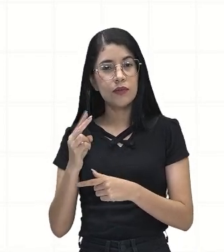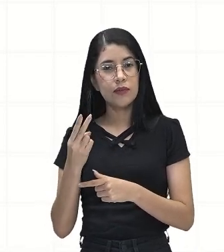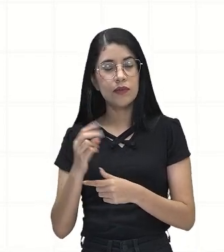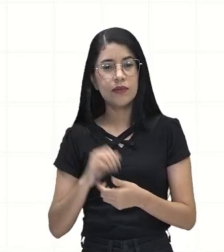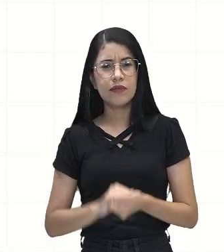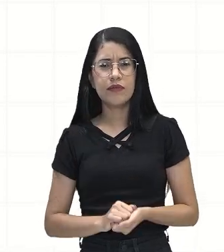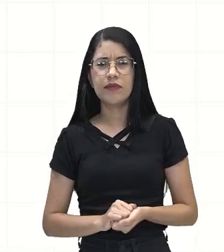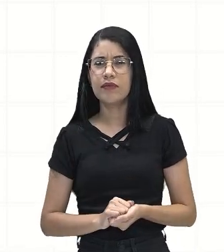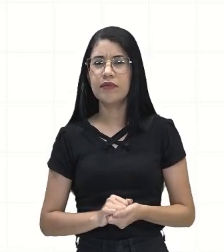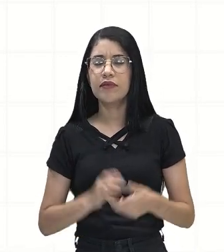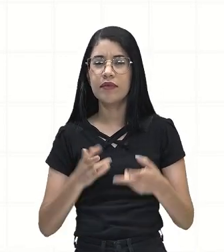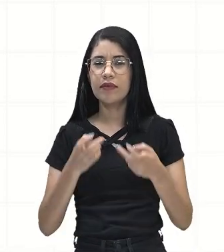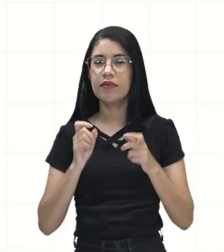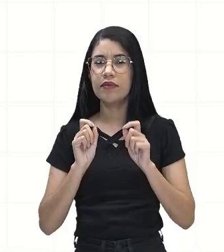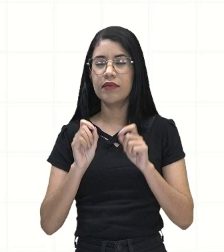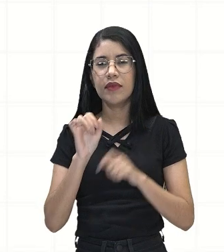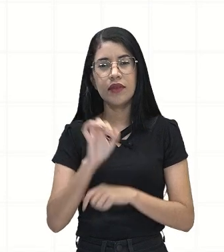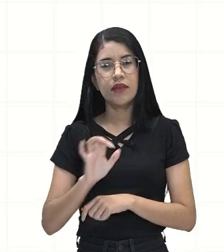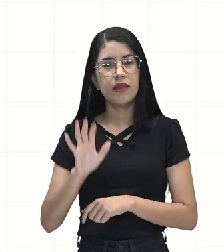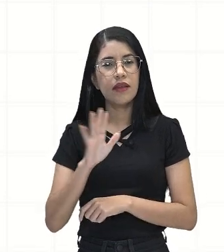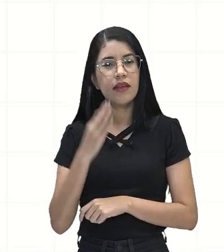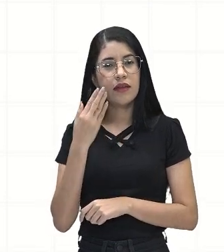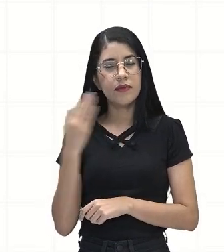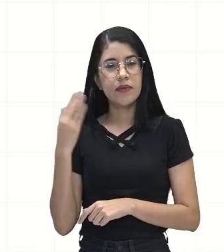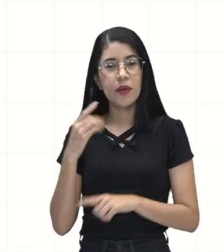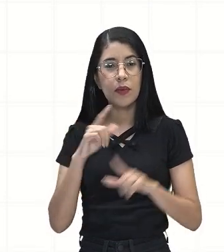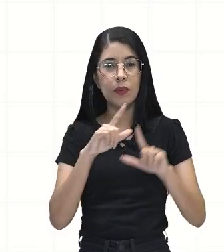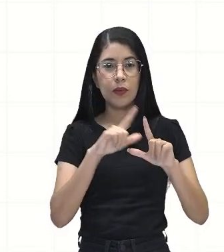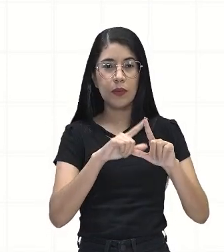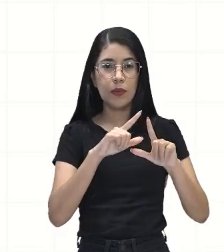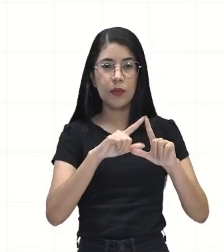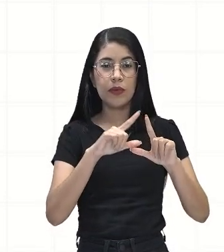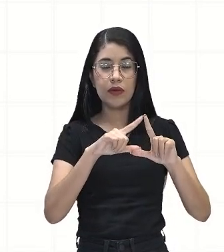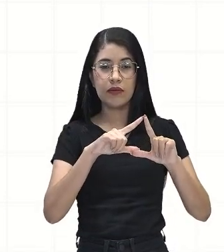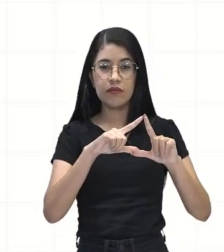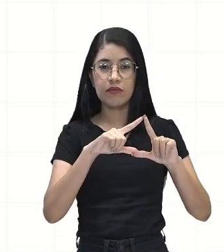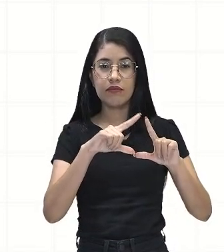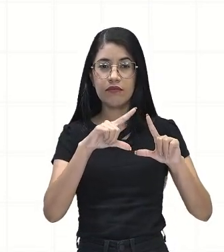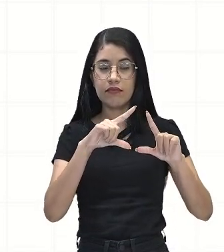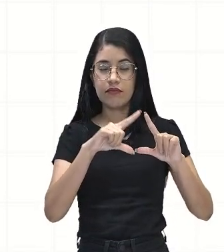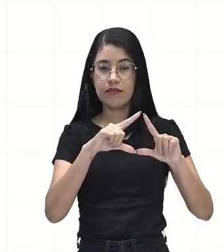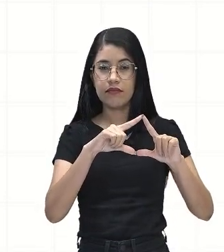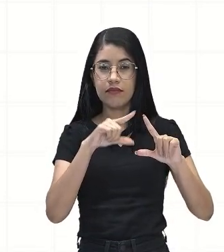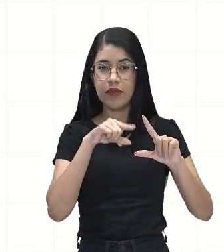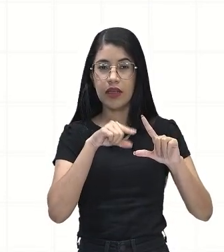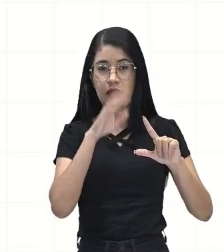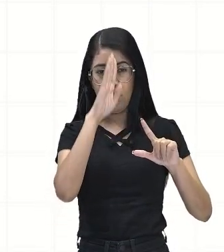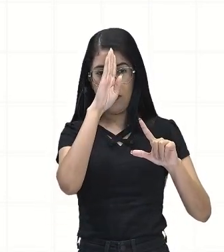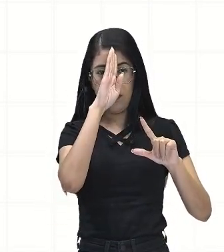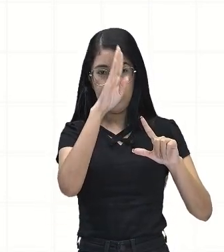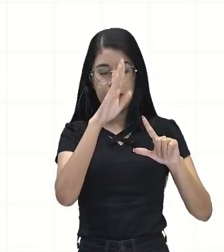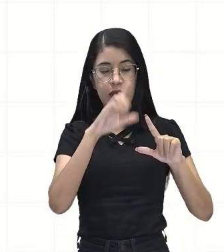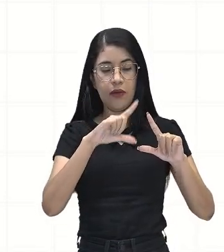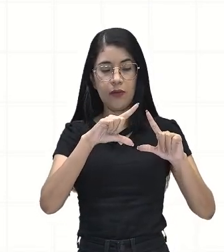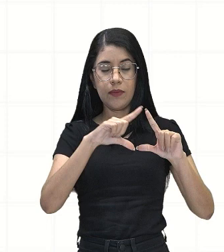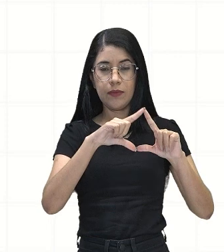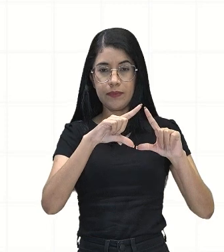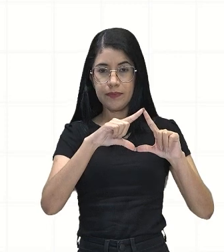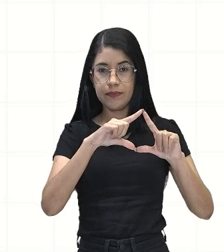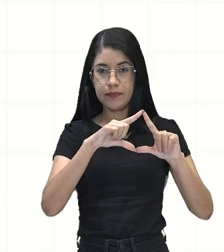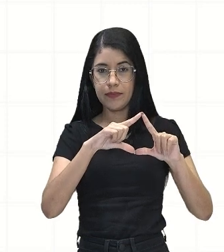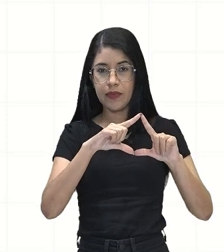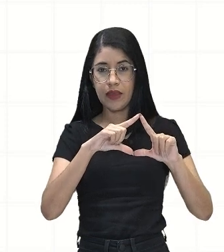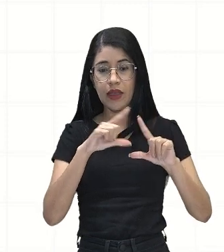o nosso triângulo. Esse aqui é o nosso triângulo maior, beleza? É o nosso triângulo, que a gente vai chamar de triângulo maior. E